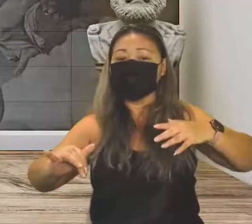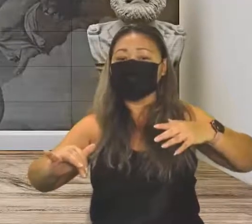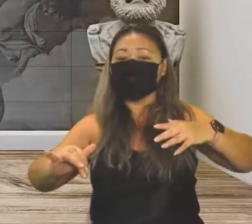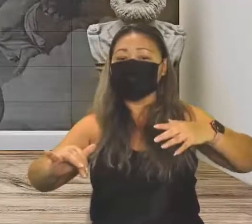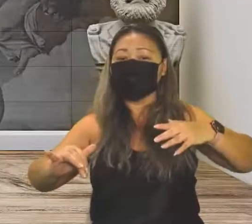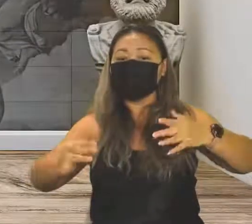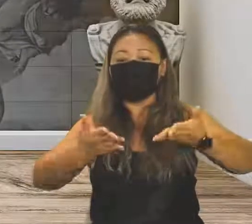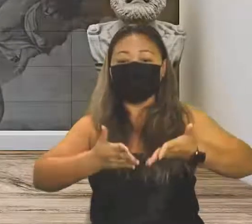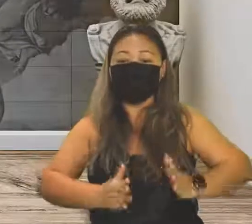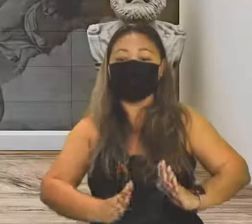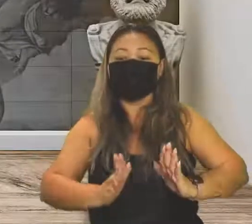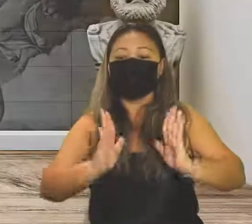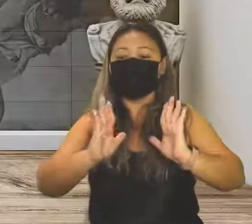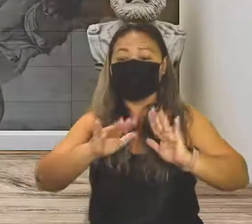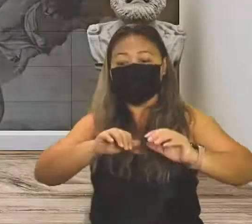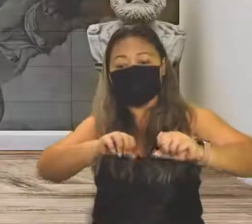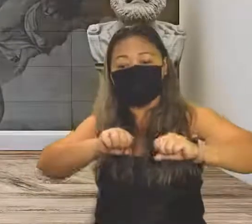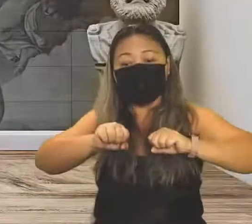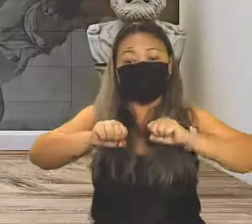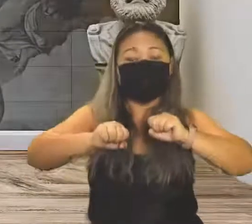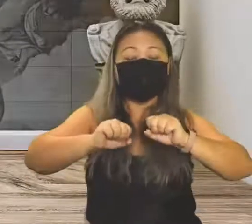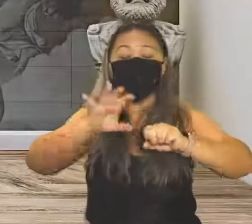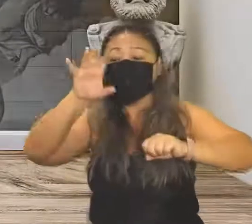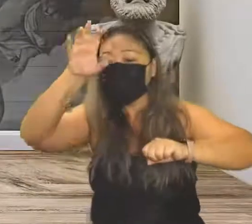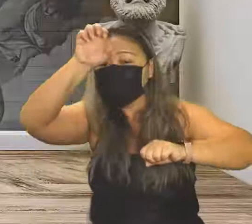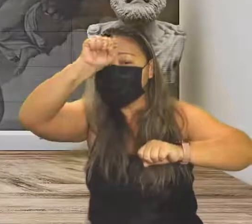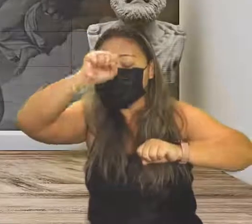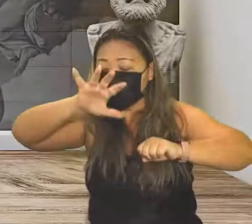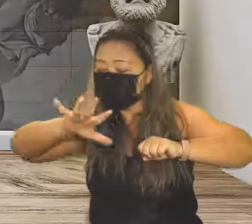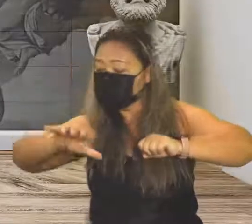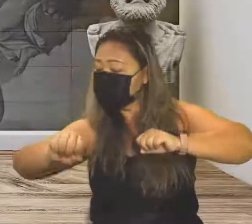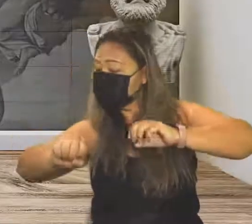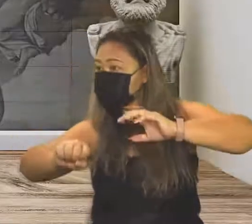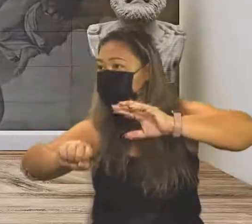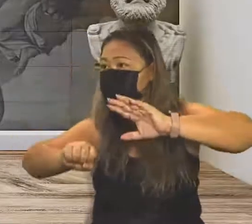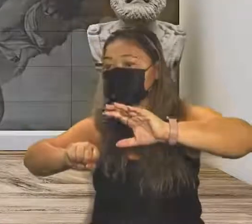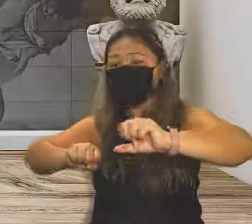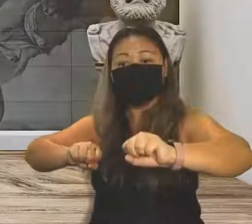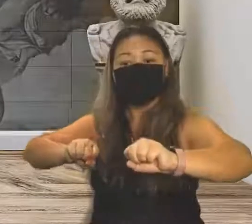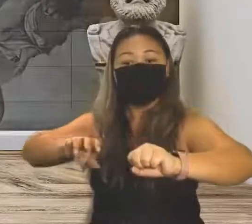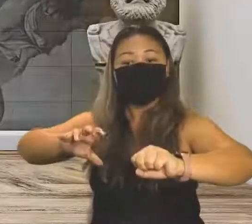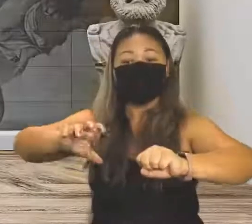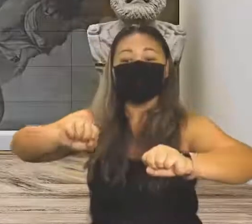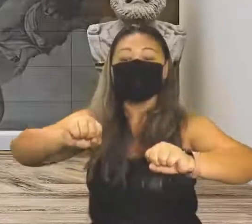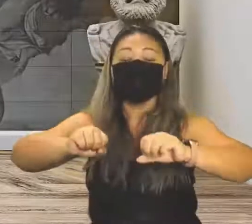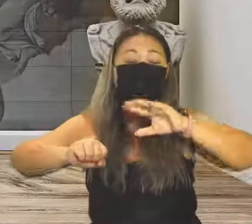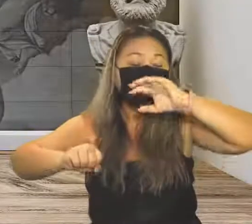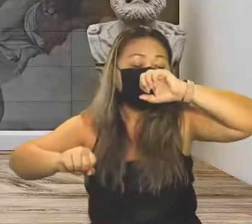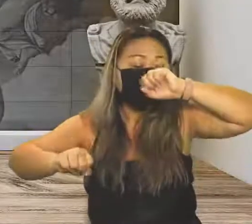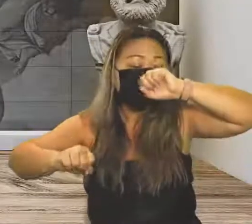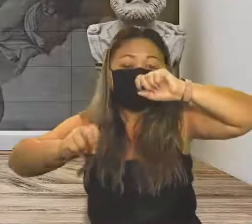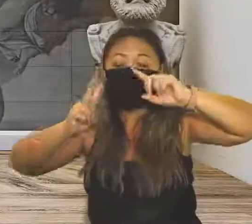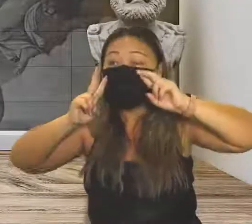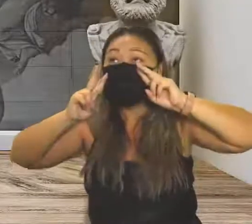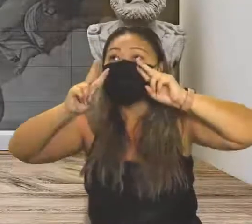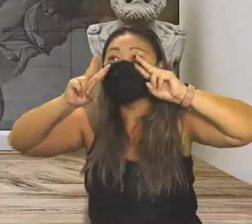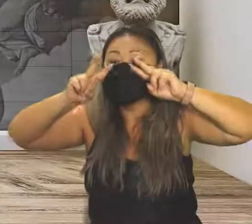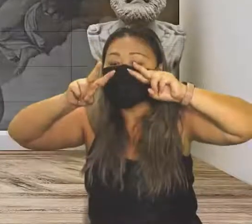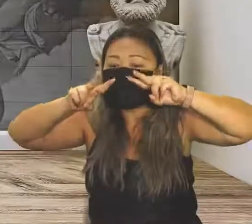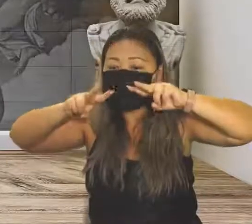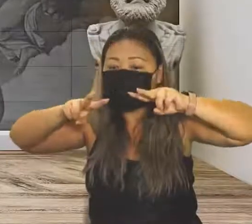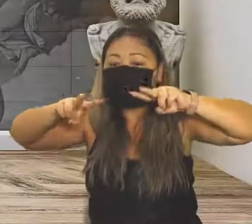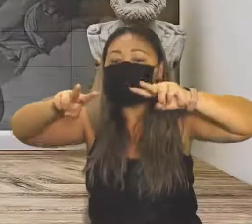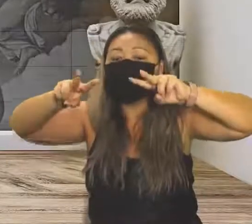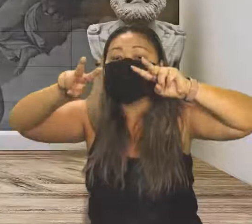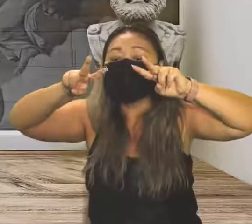já recém-nascidas ou estão engateando, elas vão aprendendo palpando nos sentidos, tá? Do cheiro, no olhar, e ela